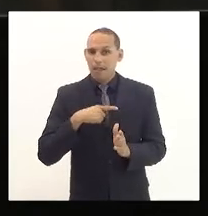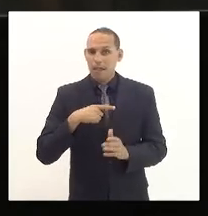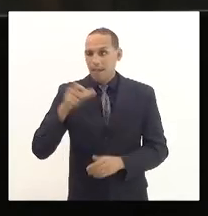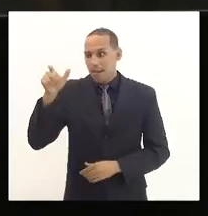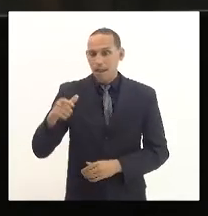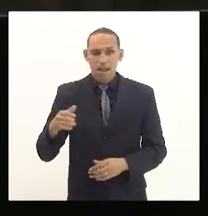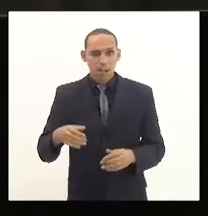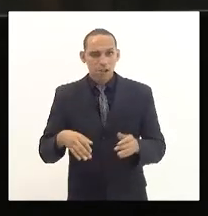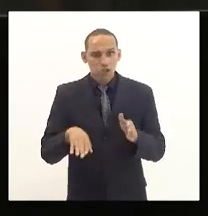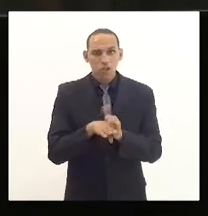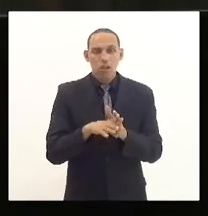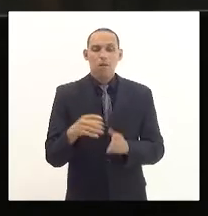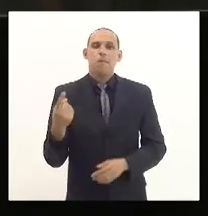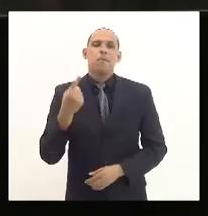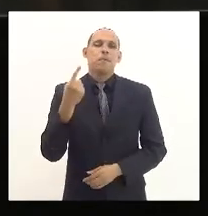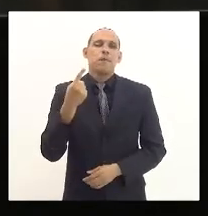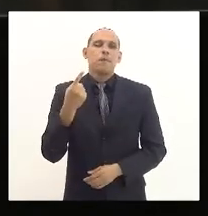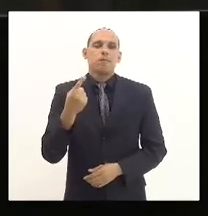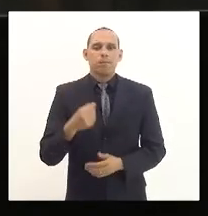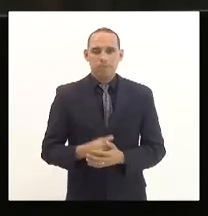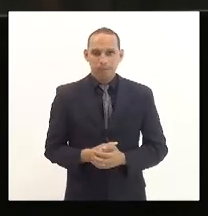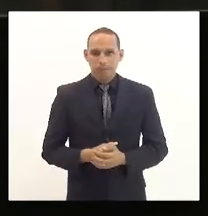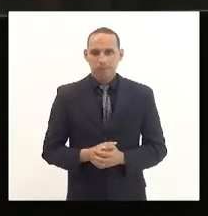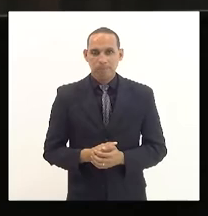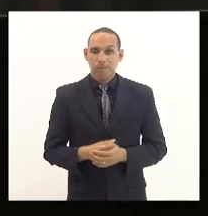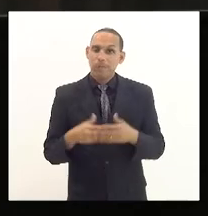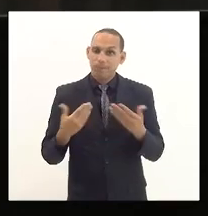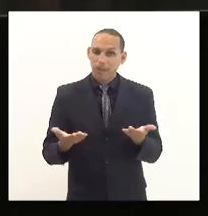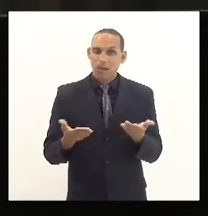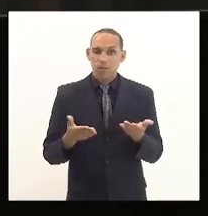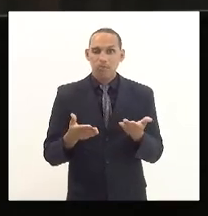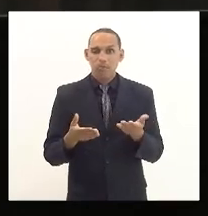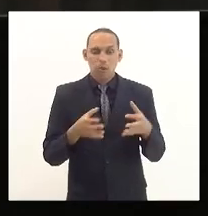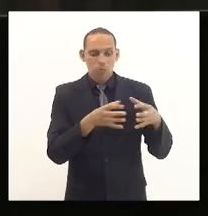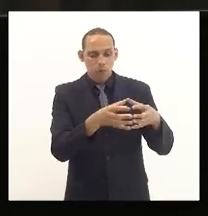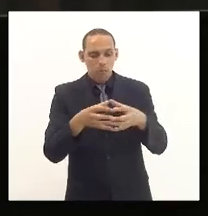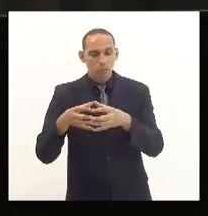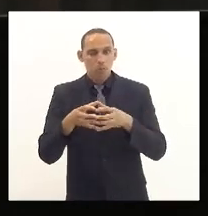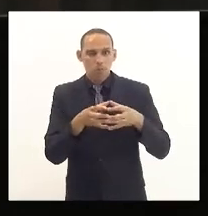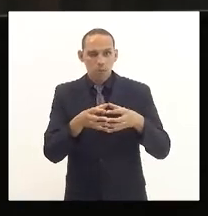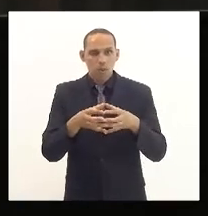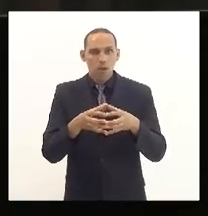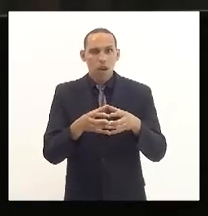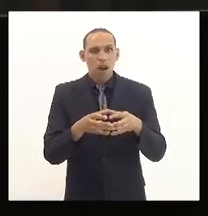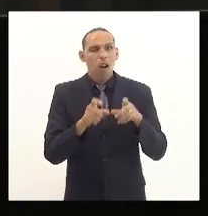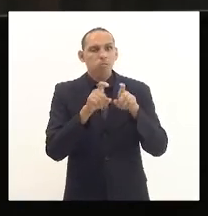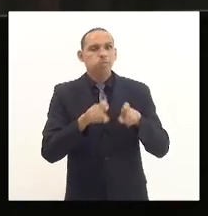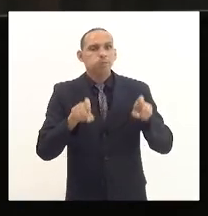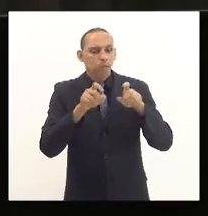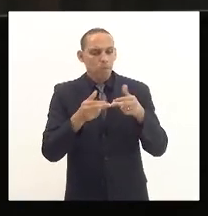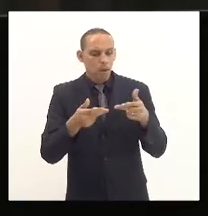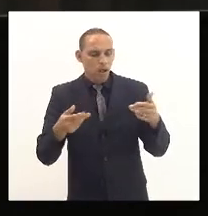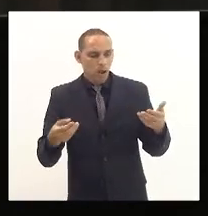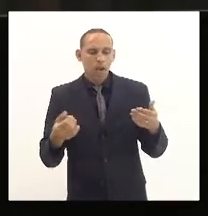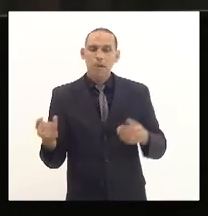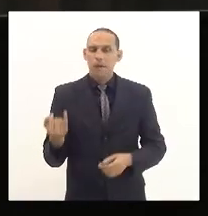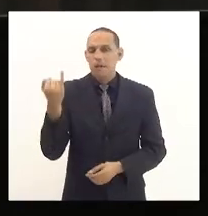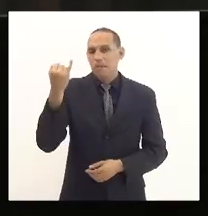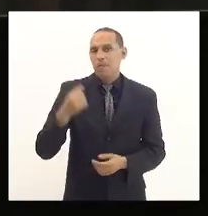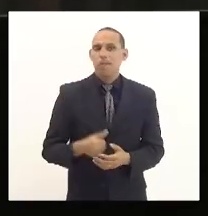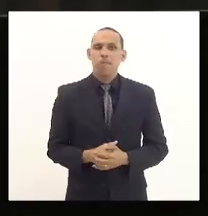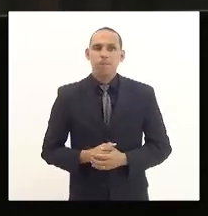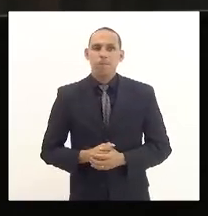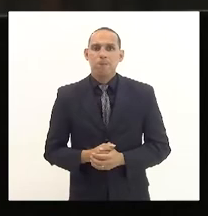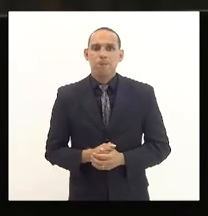é a ai que página dos conselheiros dos conselhos tutelares são de suma importância desde do